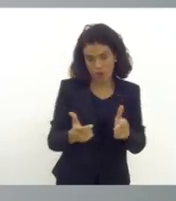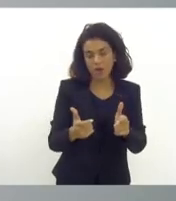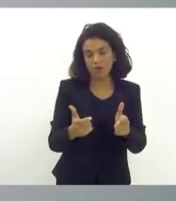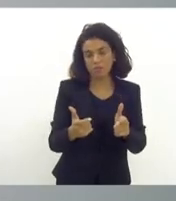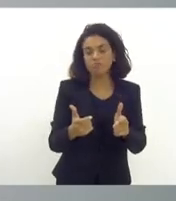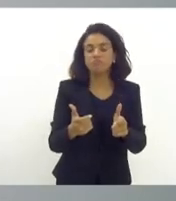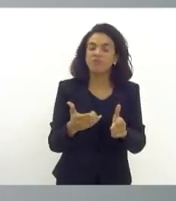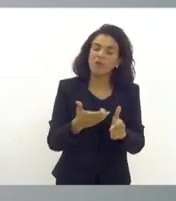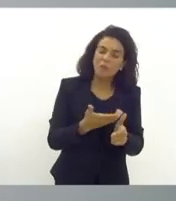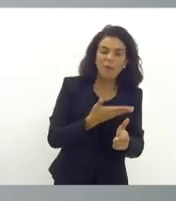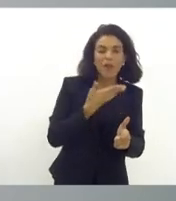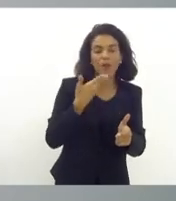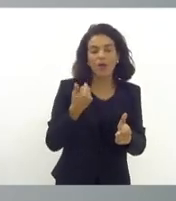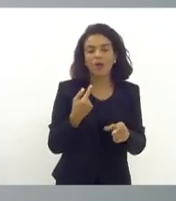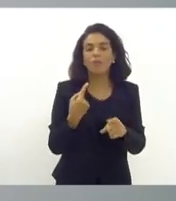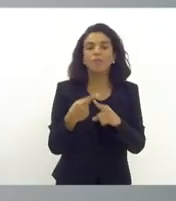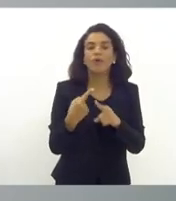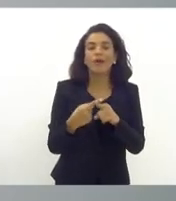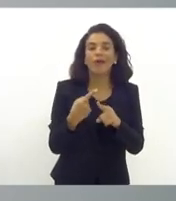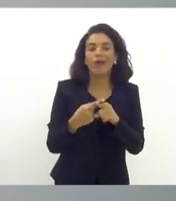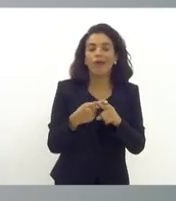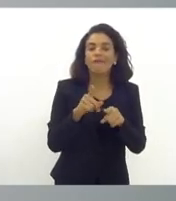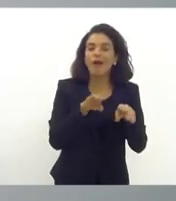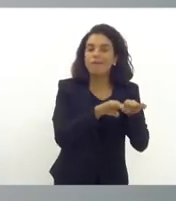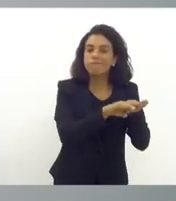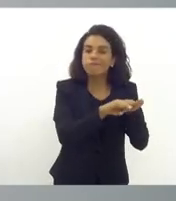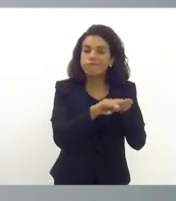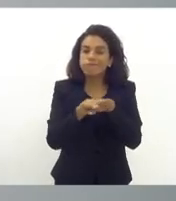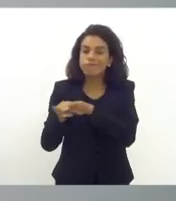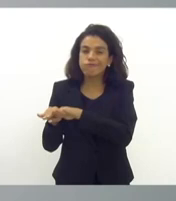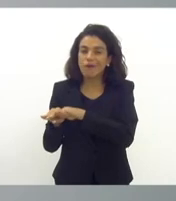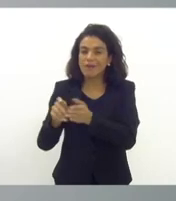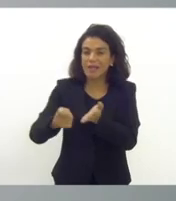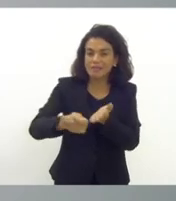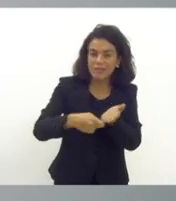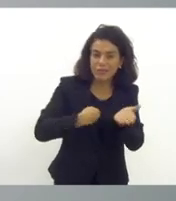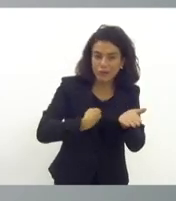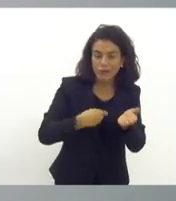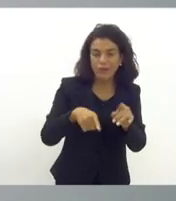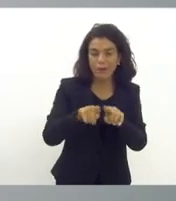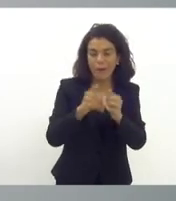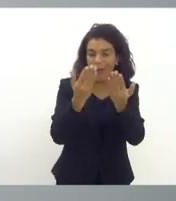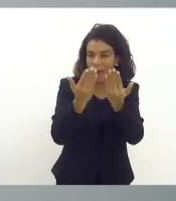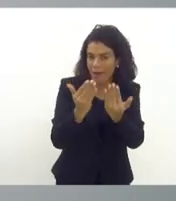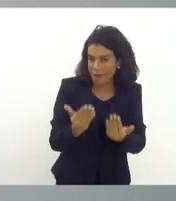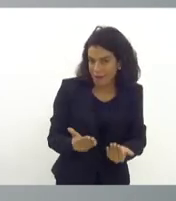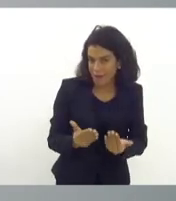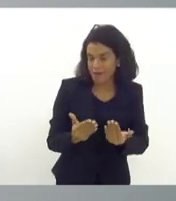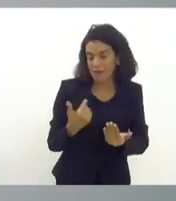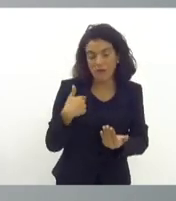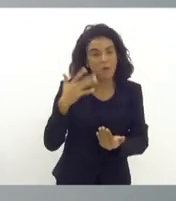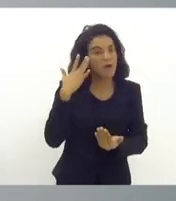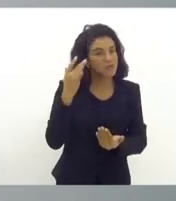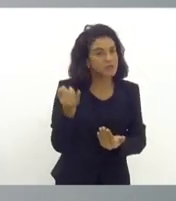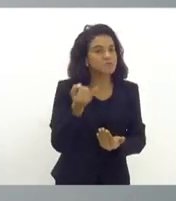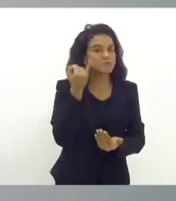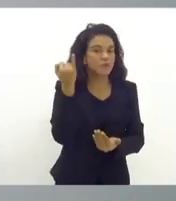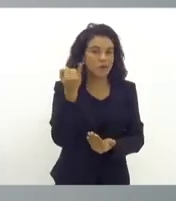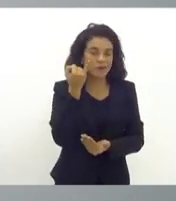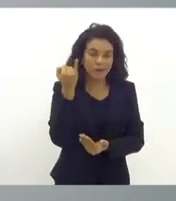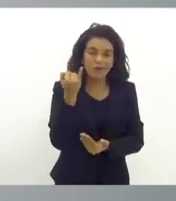para que isso seja feito uma padronização no deferimento e até nas análises que eu acho que isso é importante